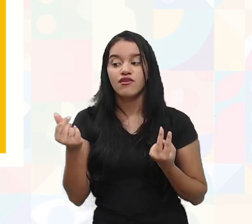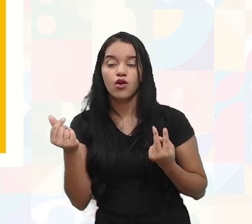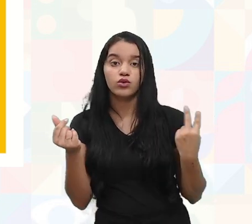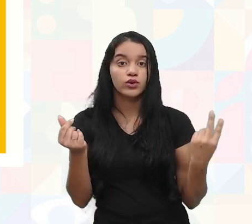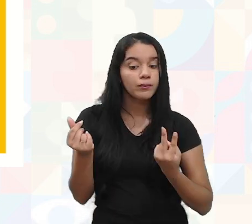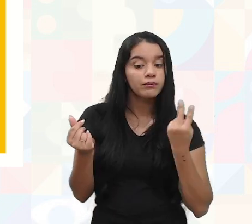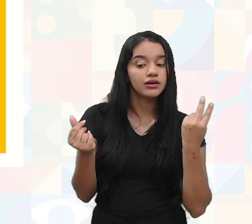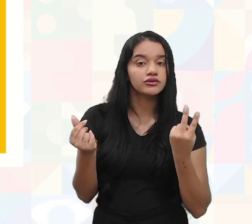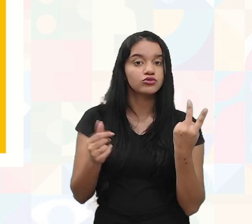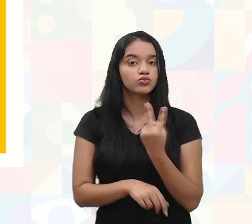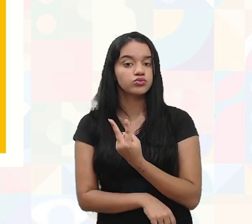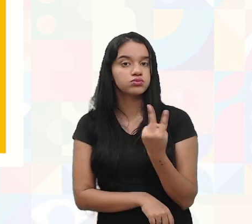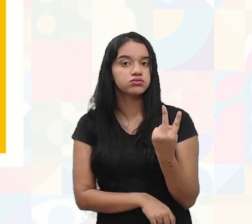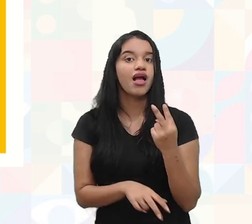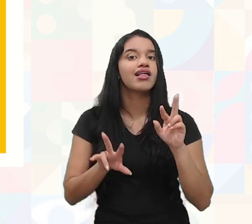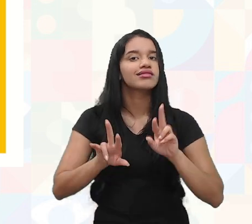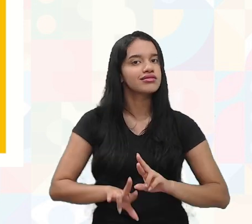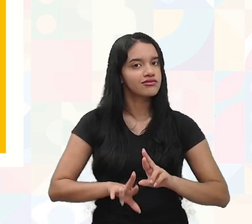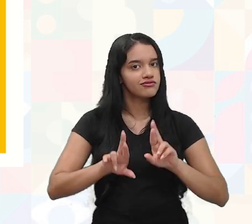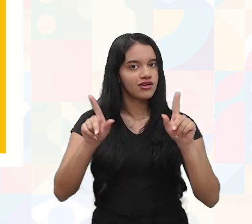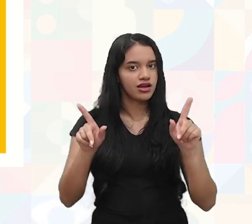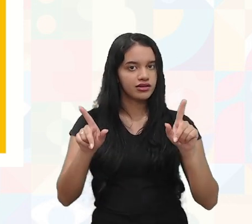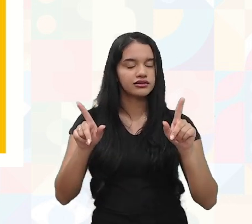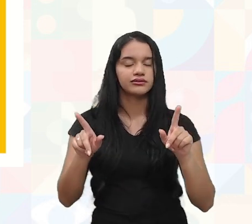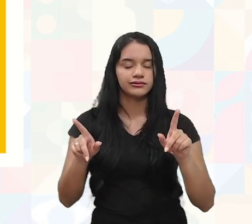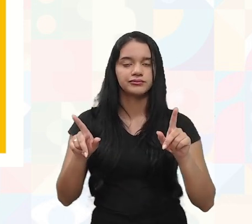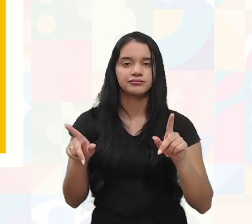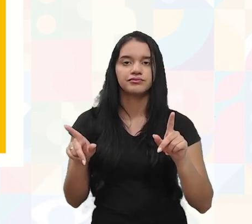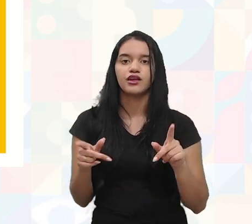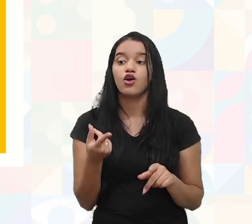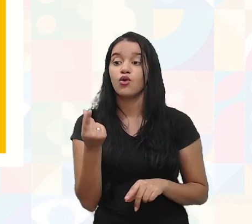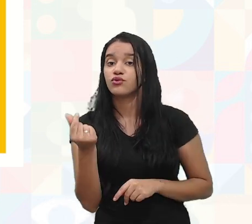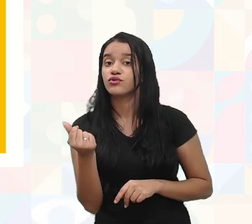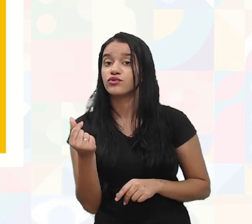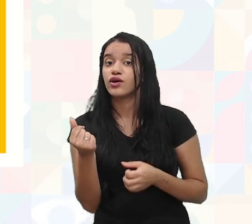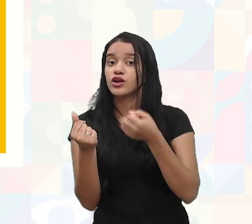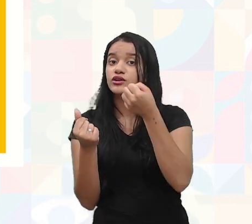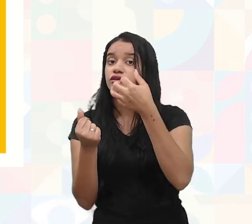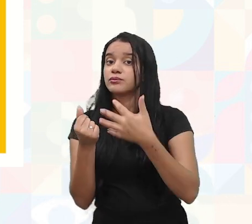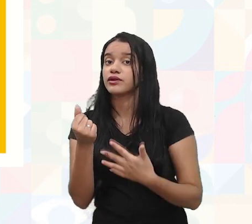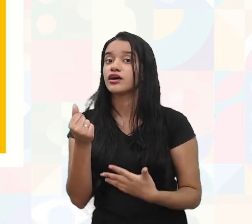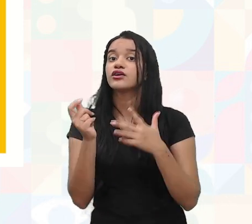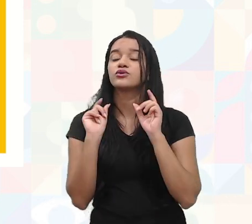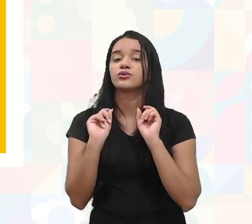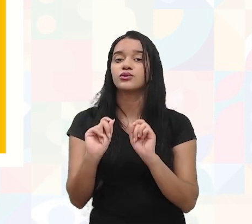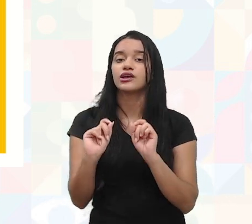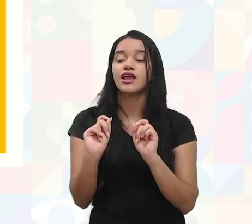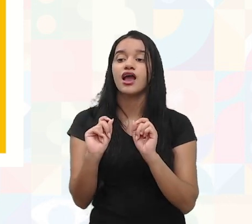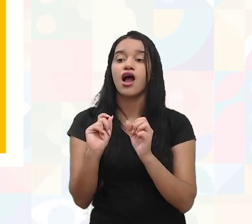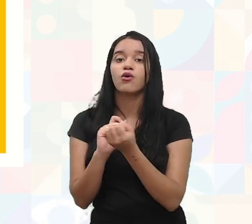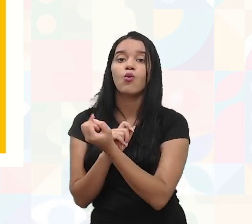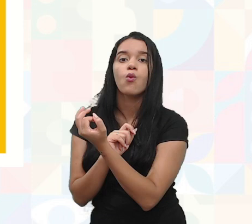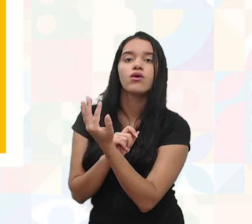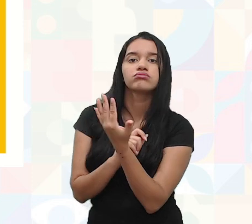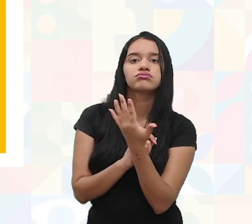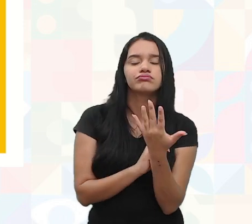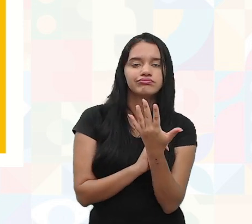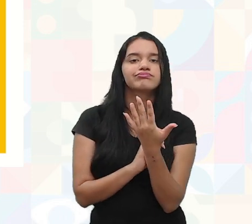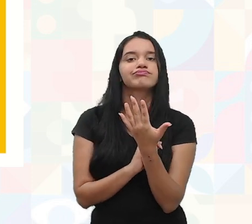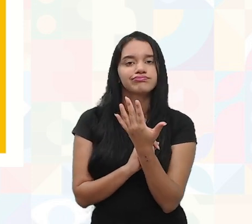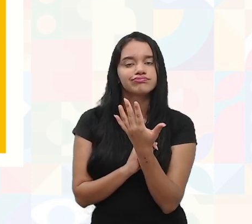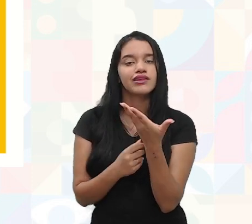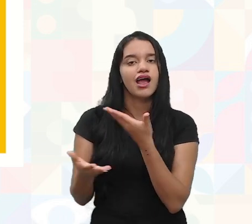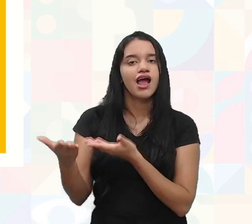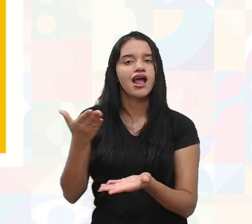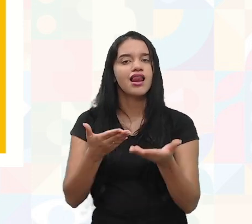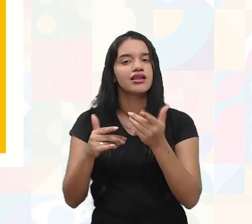significados atribuídos, né, diferentes. O preço, eu estou falando realmente dessa quantia monetária, né, que está